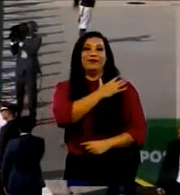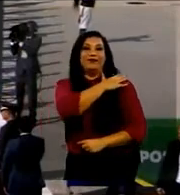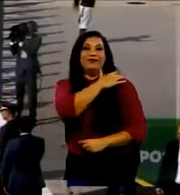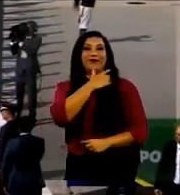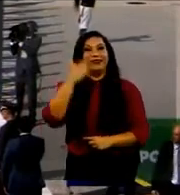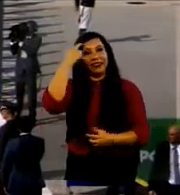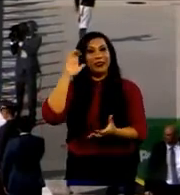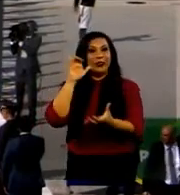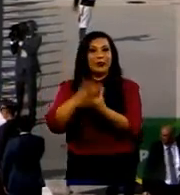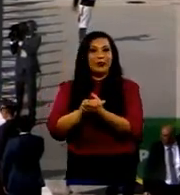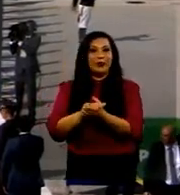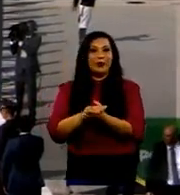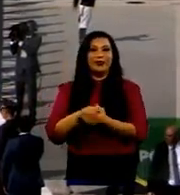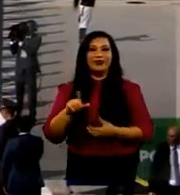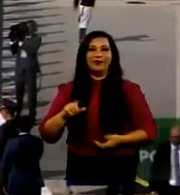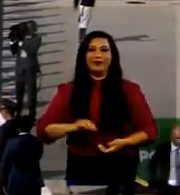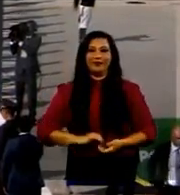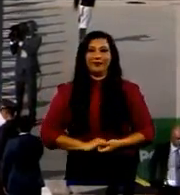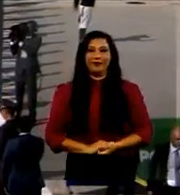Mourão.